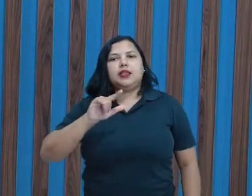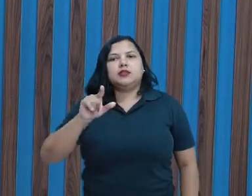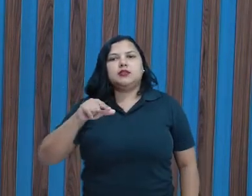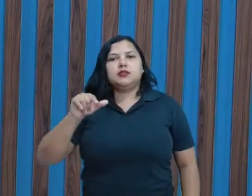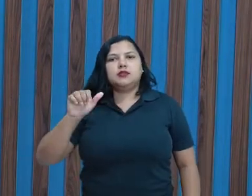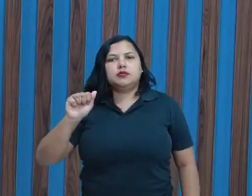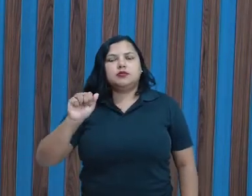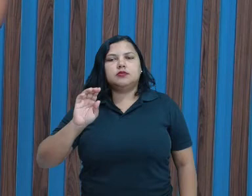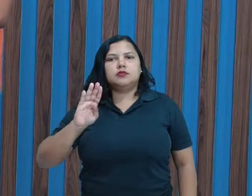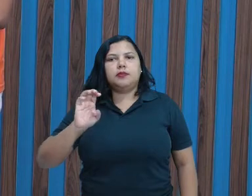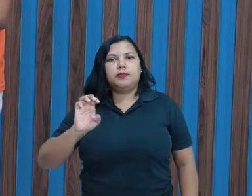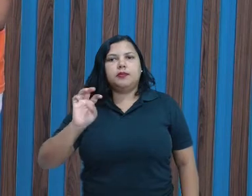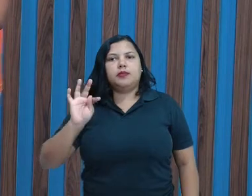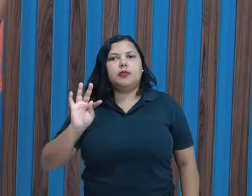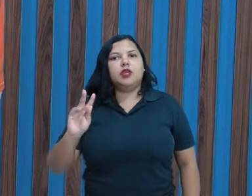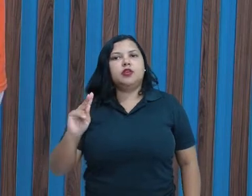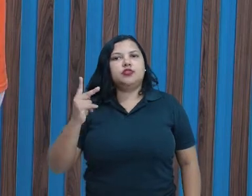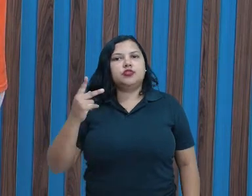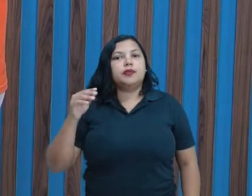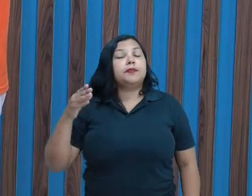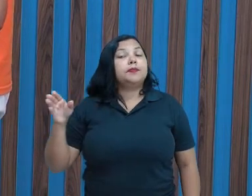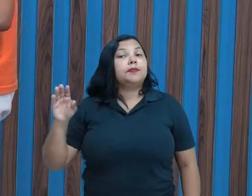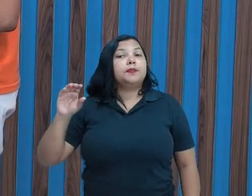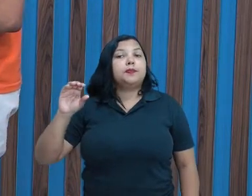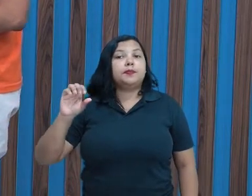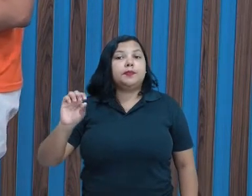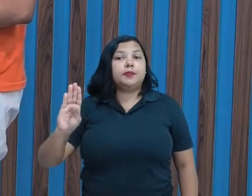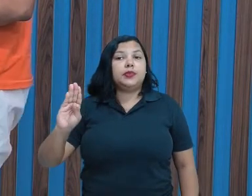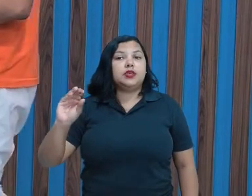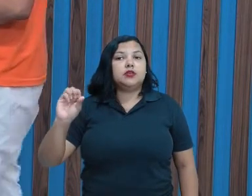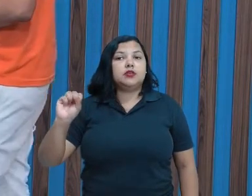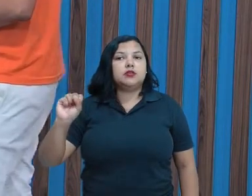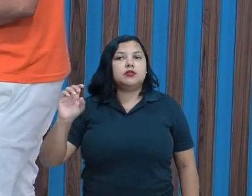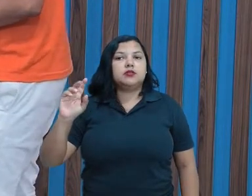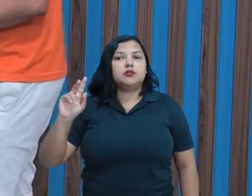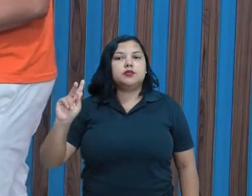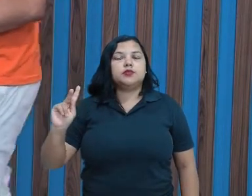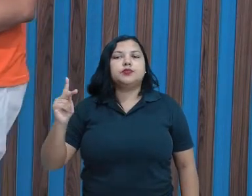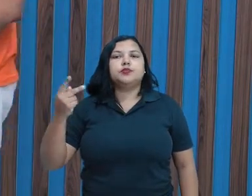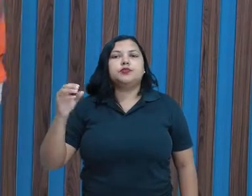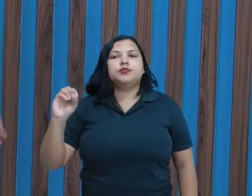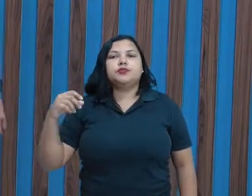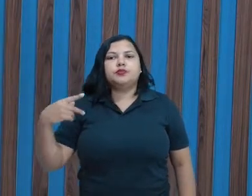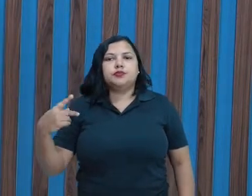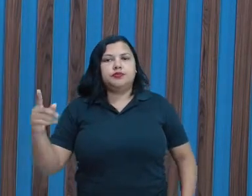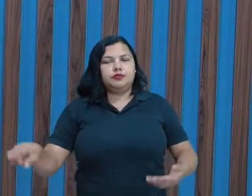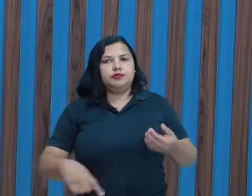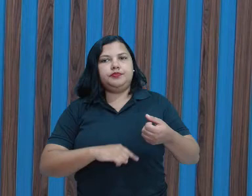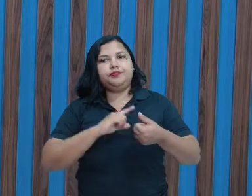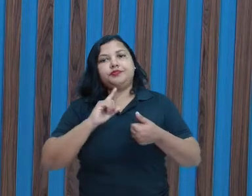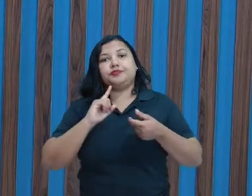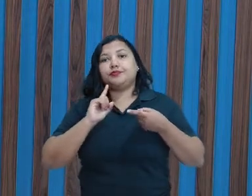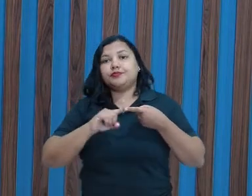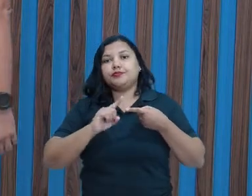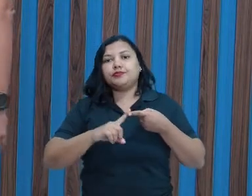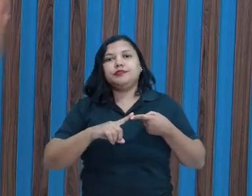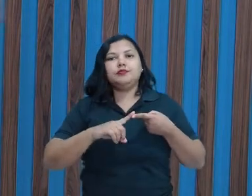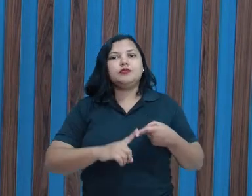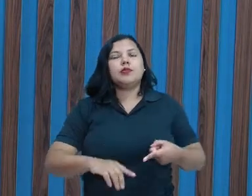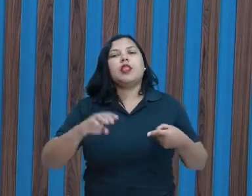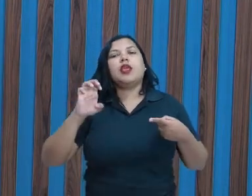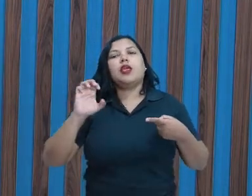Art, Emily Dickinson, Because I Could Not Stop for Death, olha lá que interessante, porque eu não podia parar para